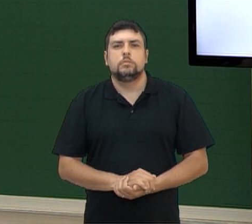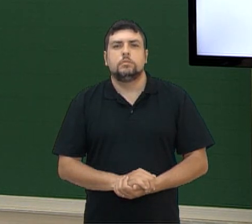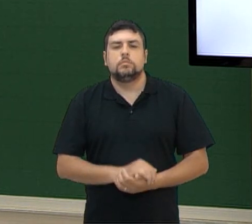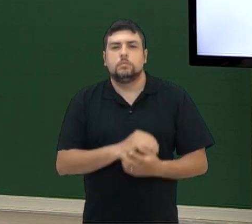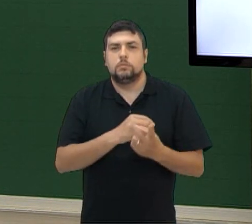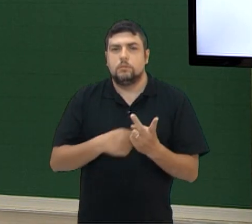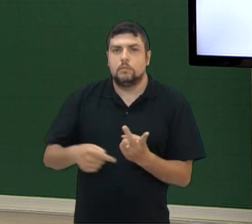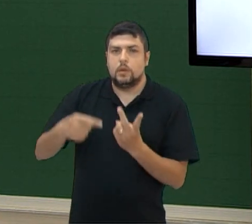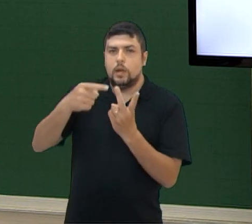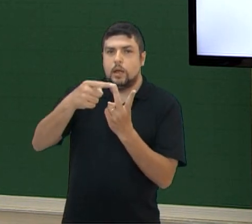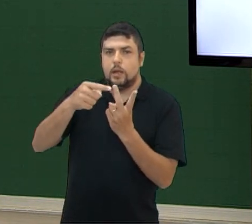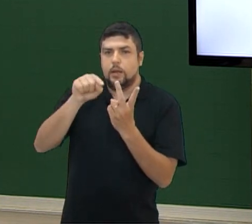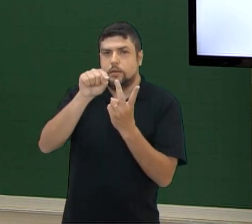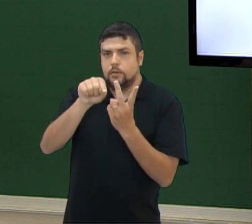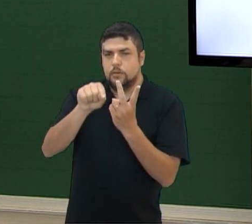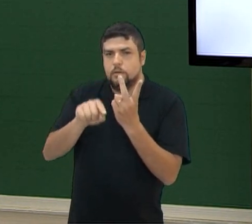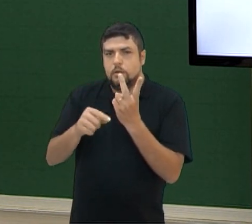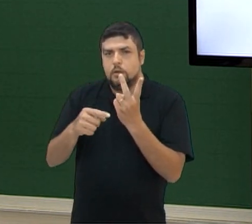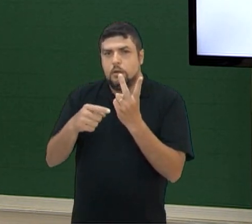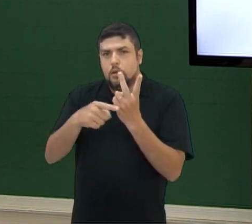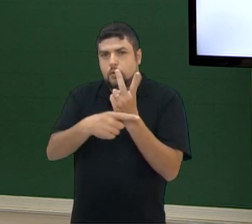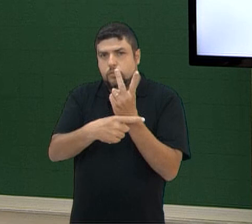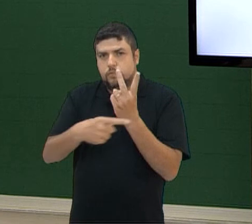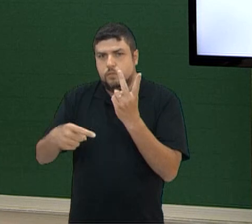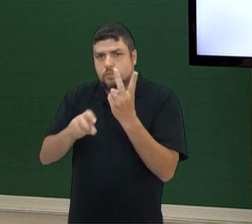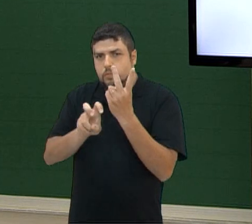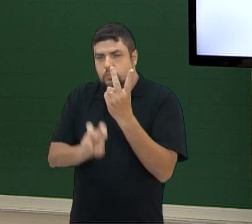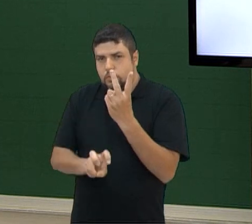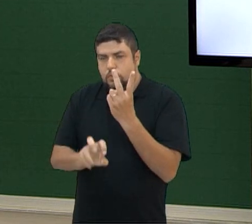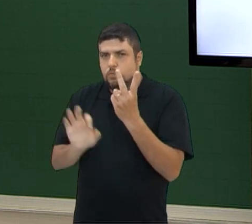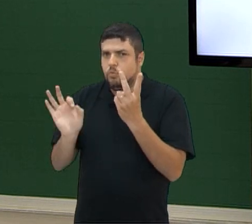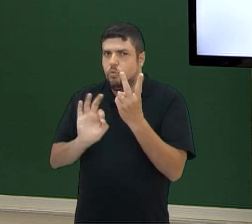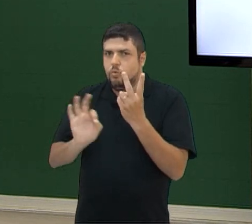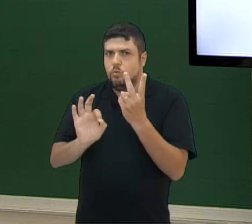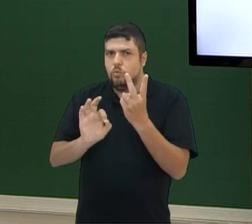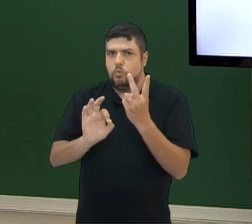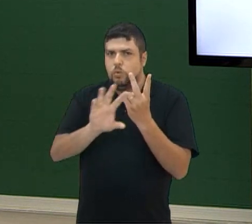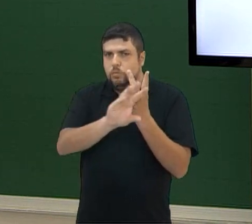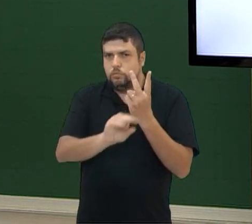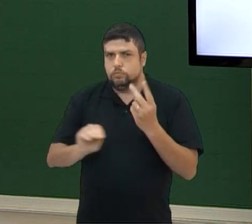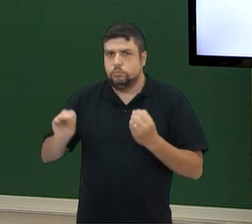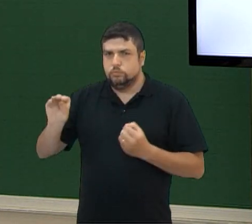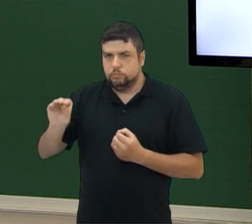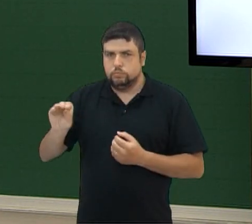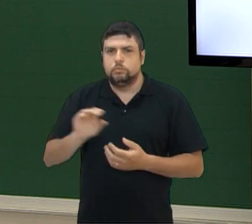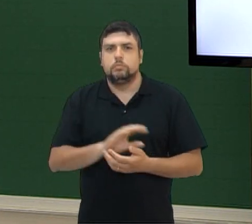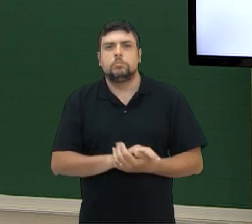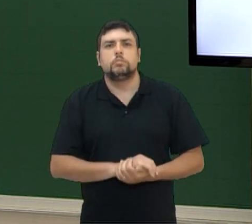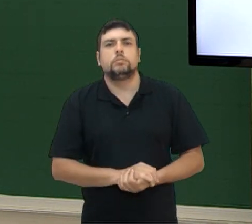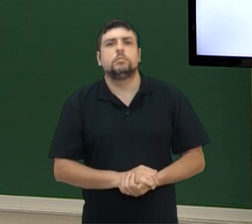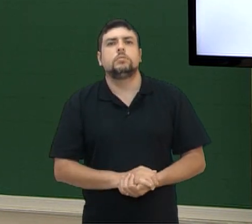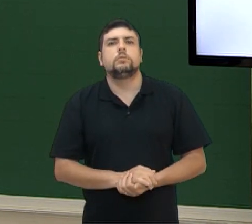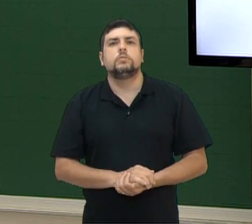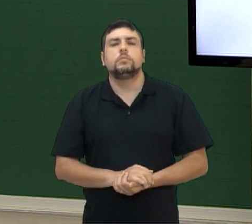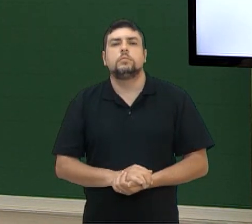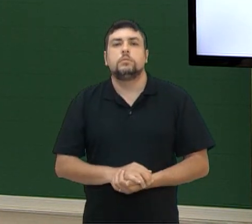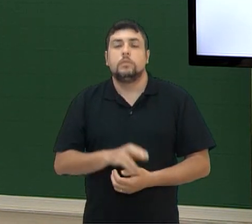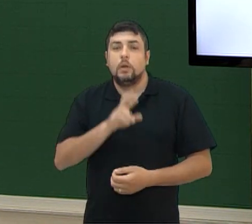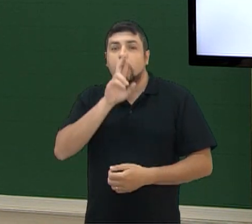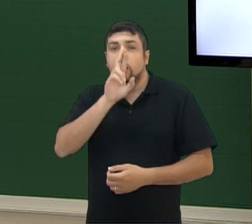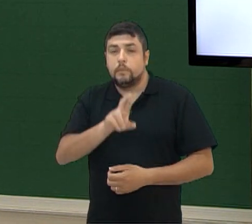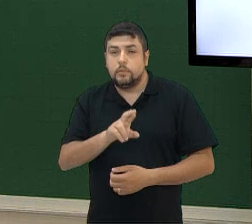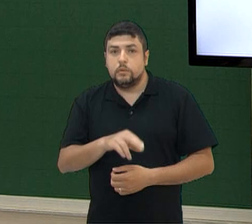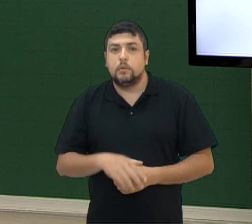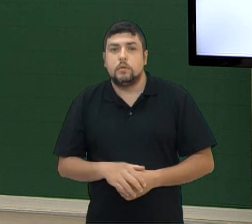vamos dividir por 5. Nós vamos repetir, tá? Então, a resposta, x